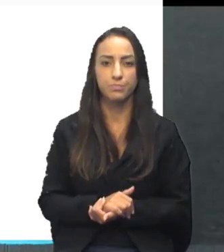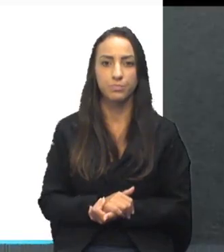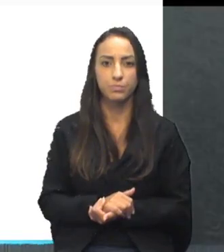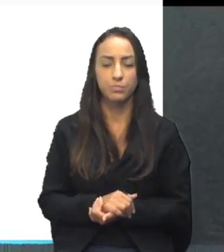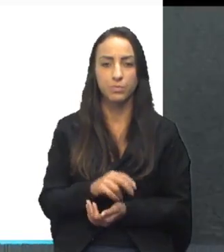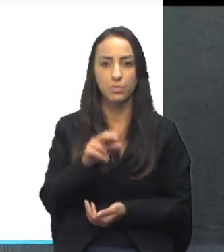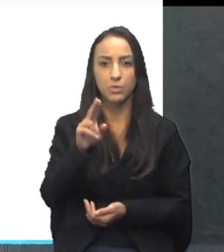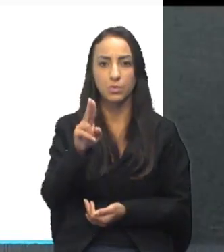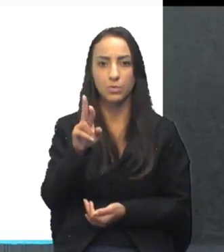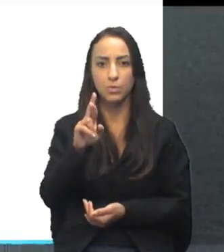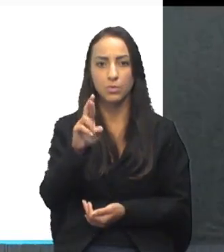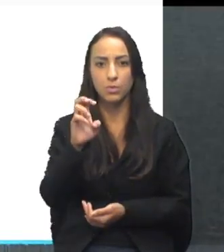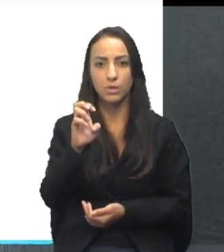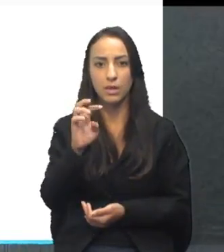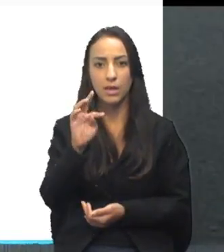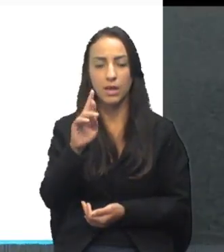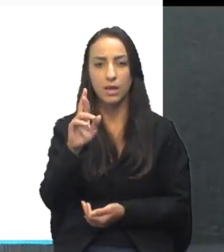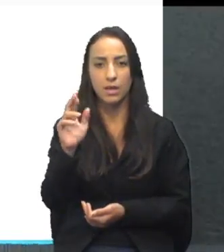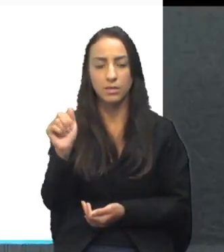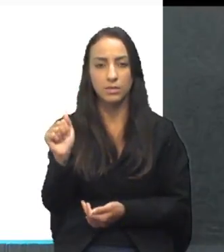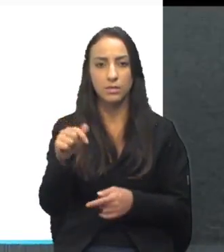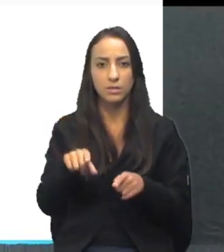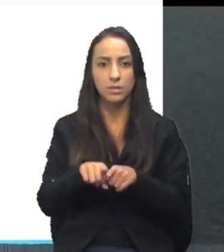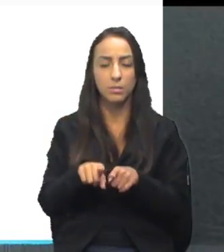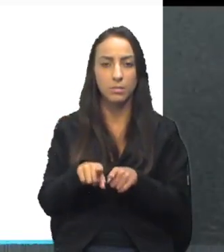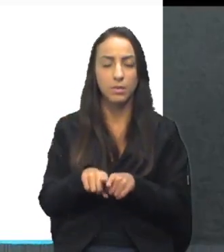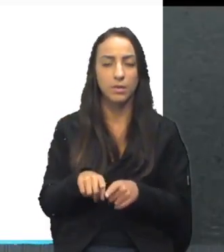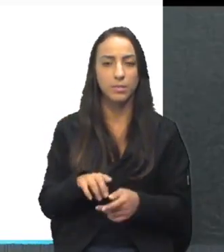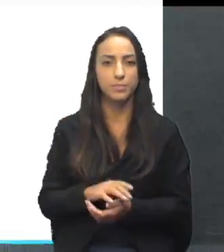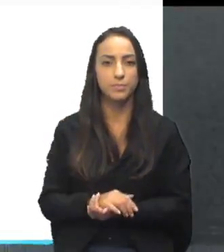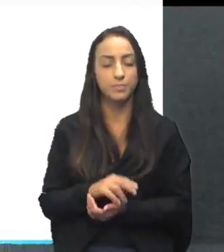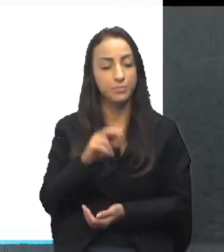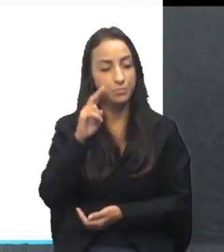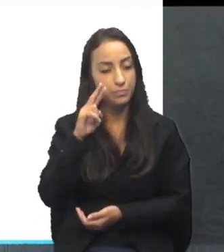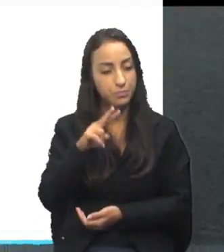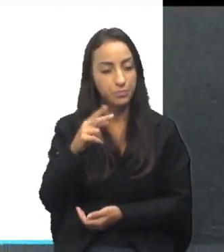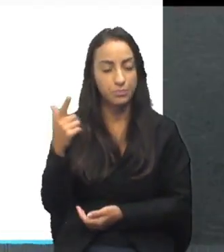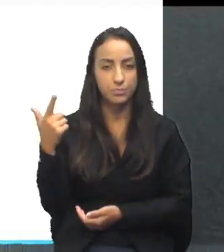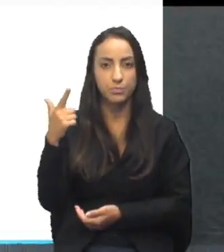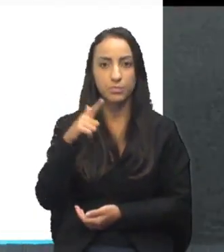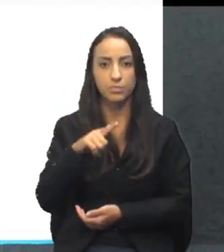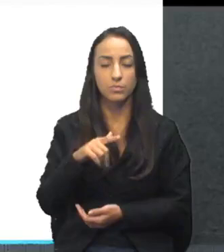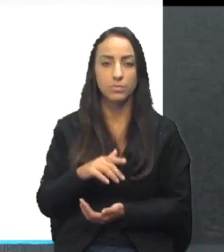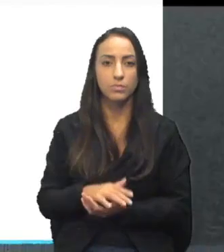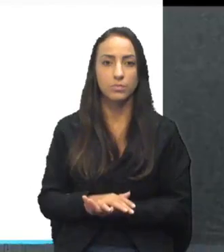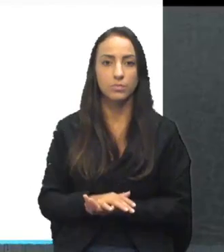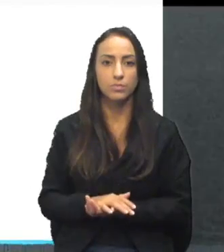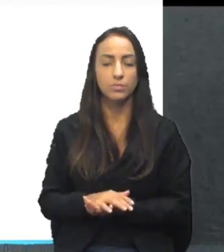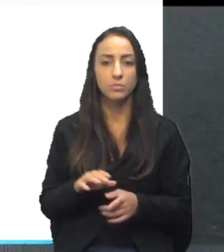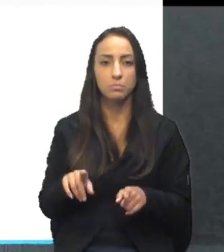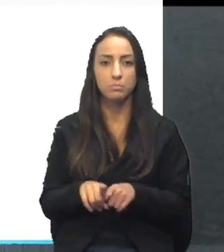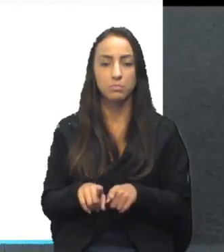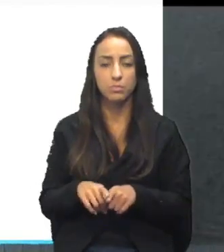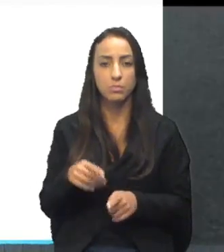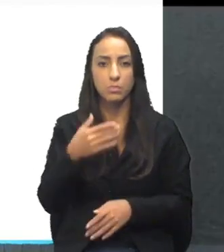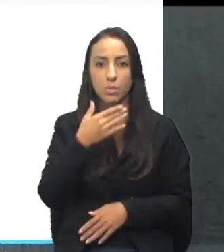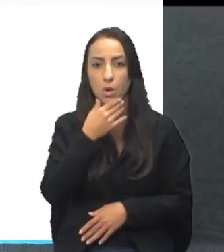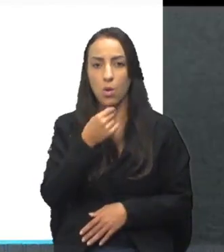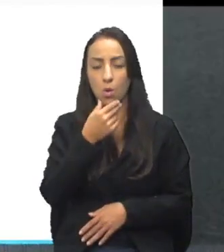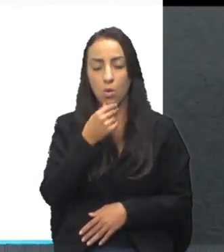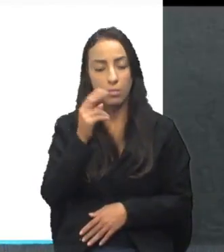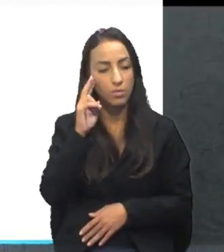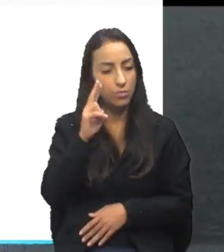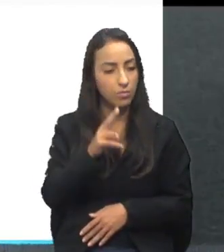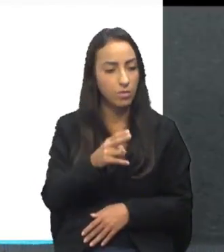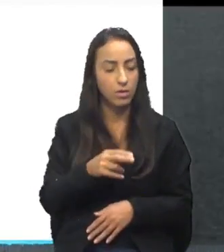da uretra feminina, do meatro uretral feminino, e no caso dos homens, para avaliação retal,